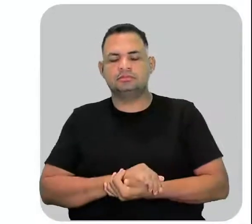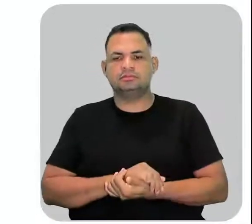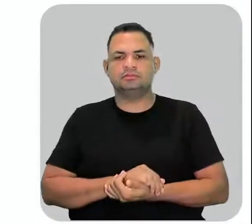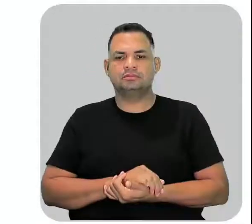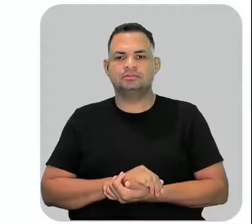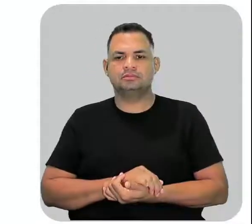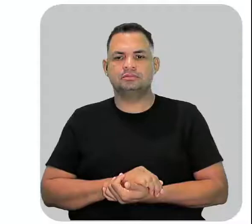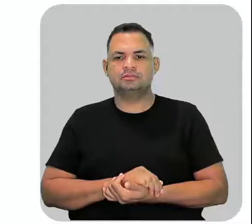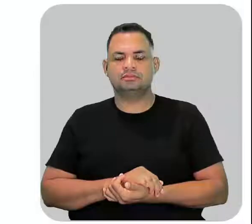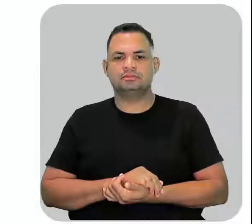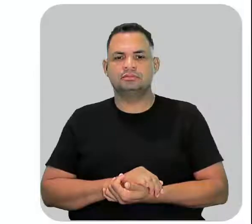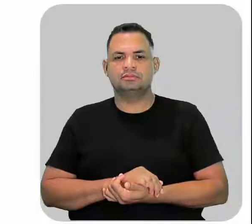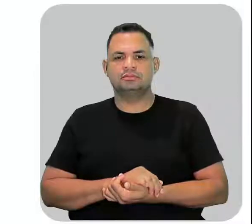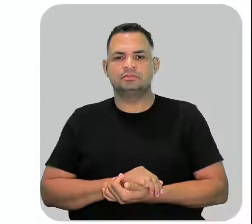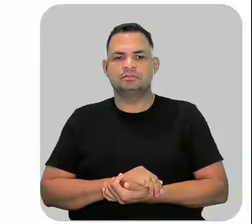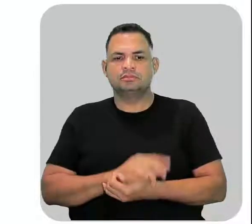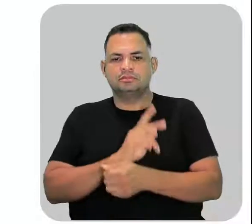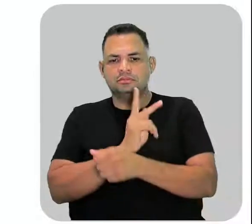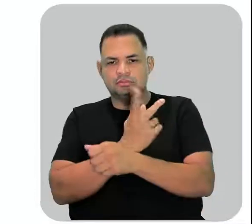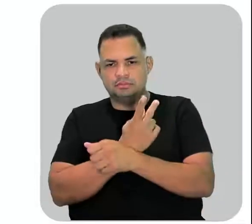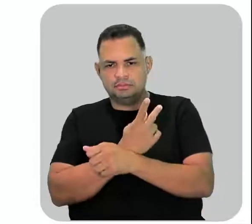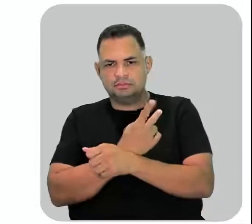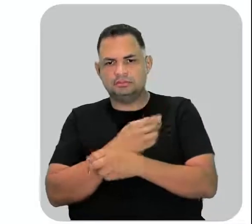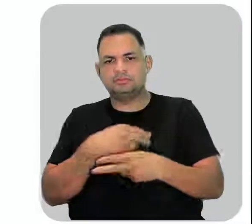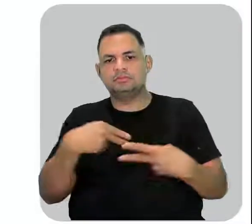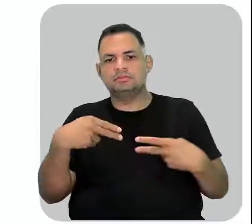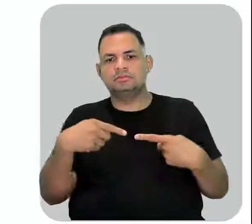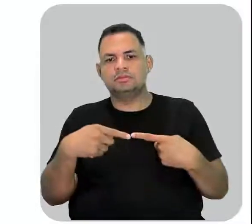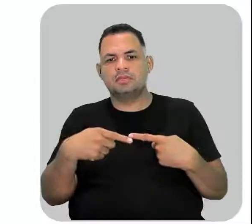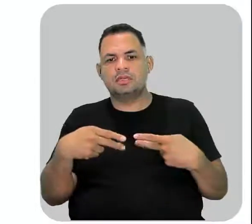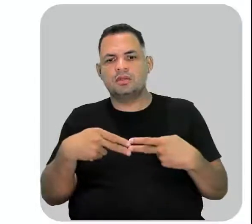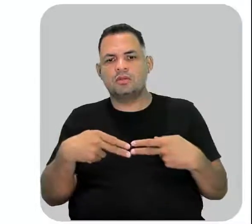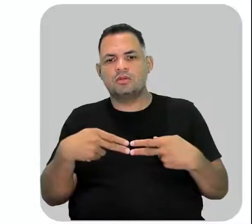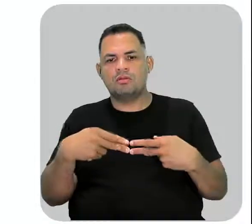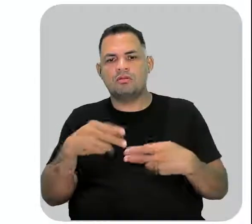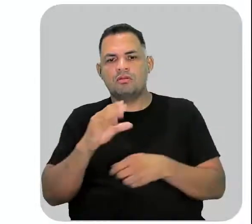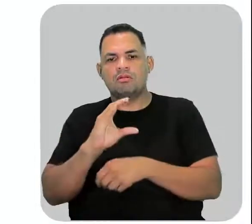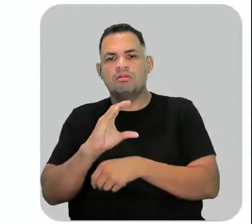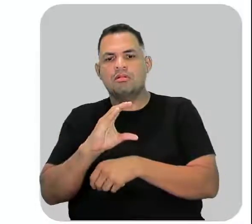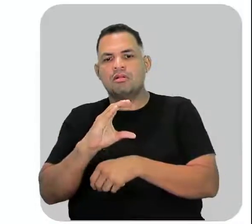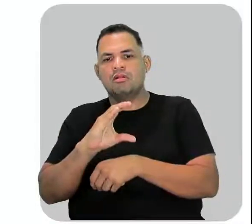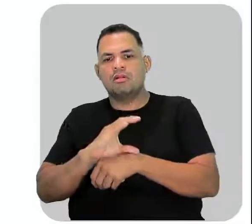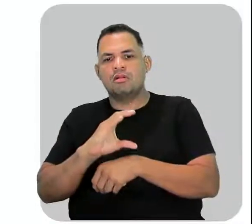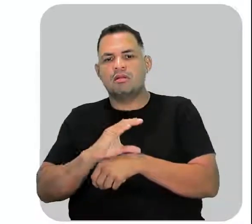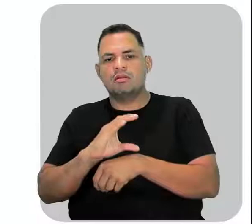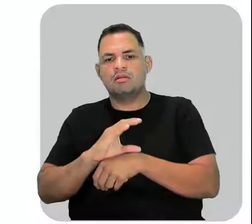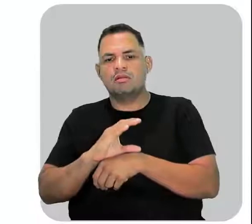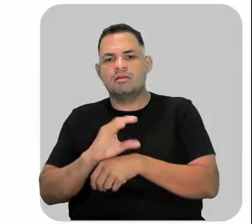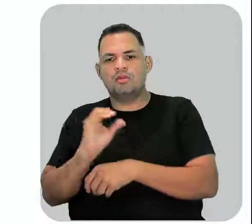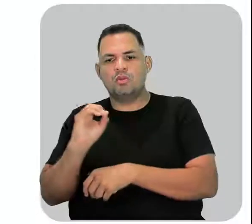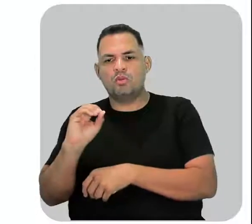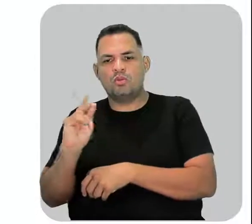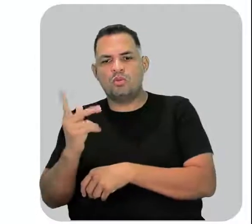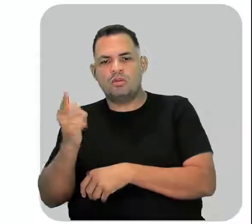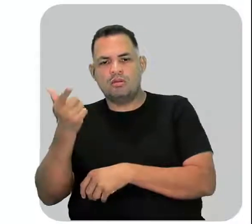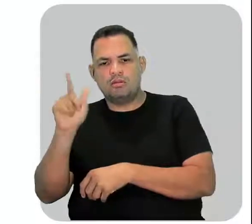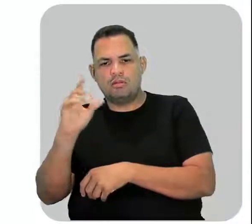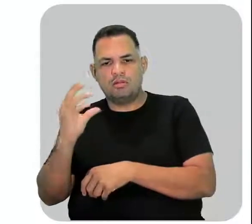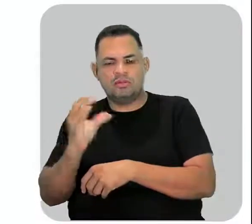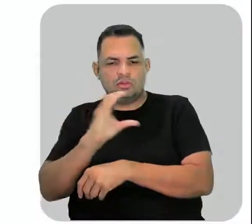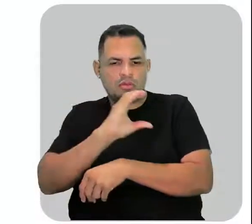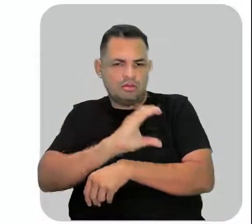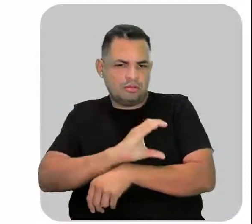ácido, o hidrogênio vai se ligar ao carbono mais hidrogenado e a hidroxila vai se ligar ao outro